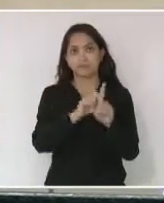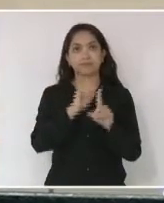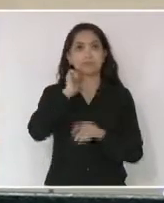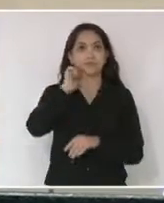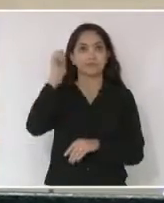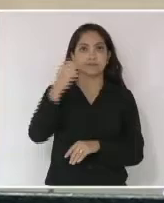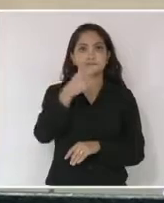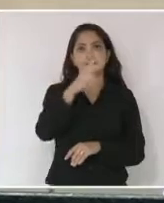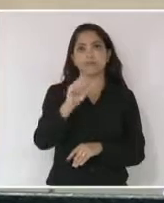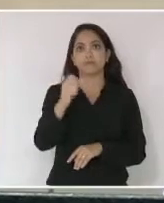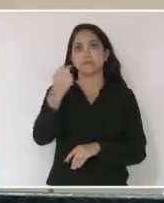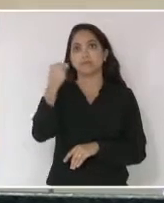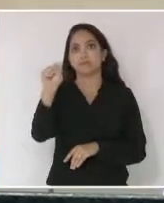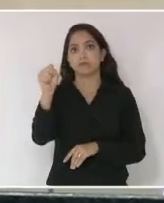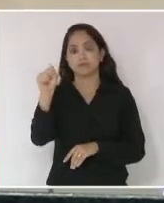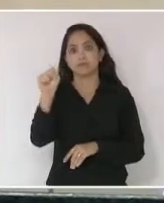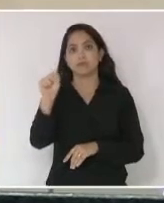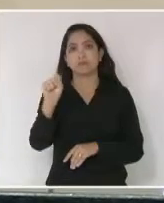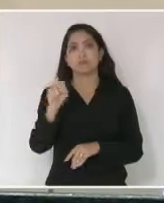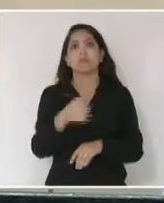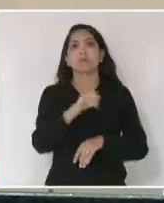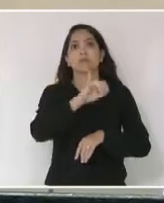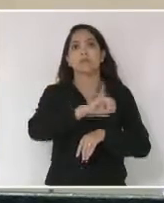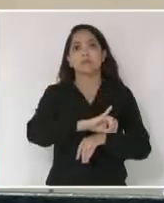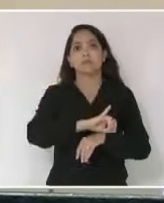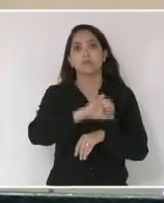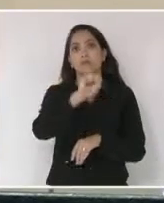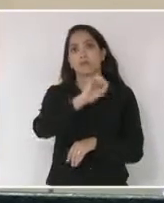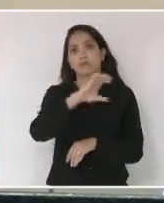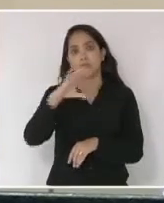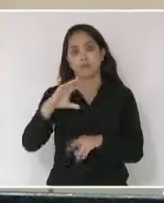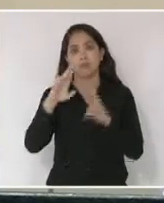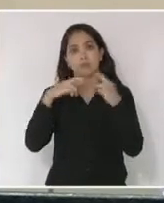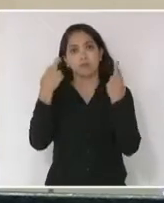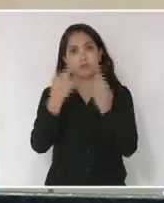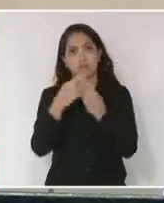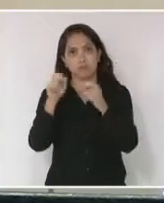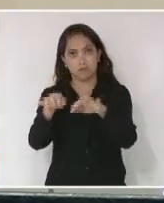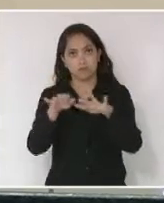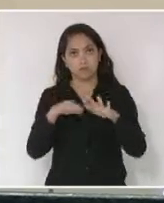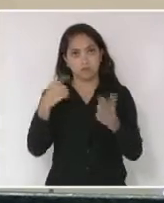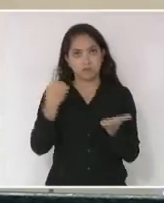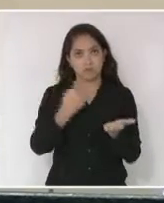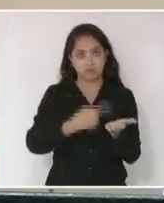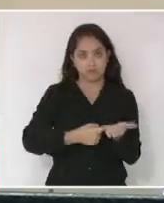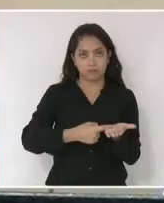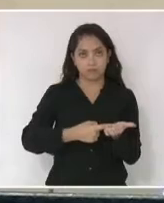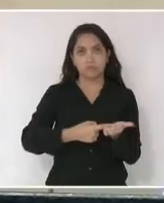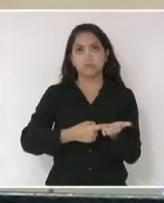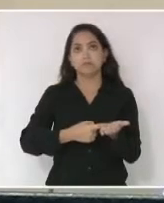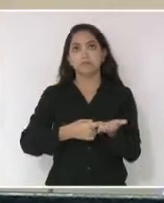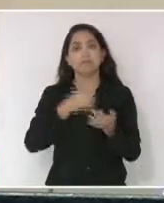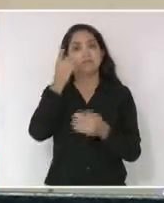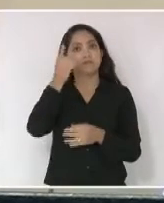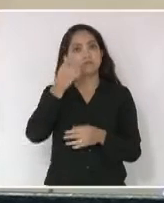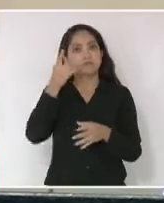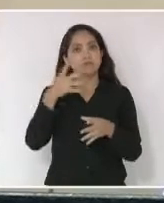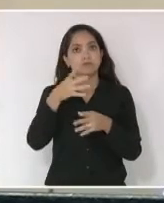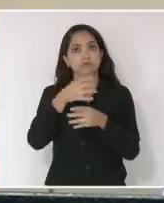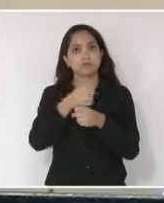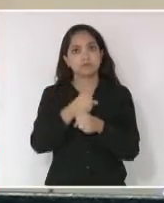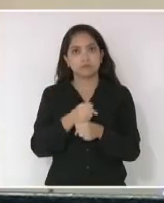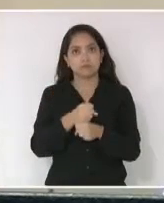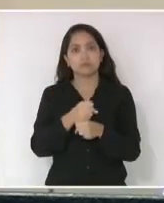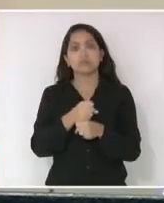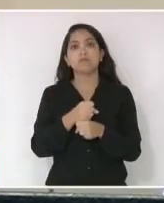florianópolis capital do estado de santa catarina reuniu se à assembléia legislativa em sessão ordinária havendo quórum regimental